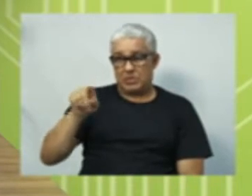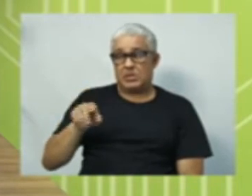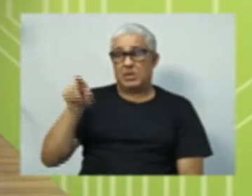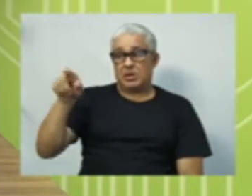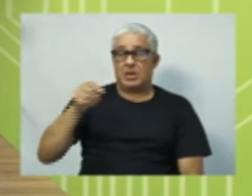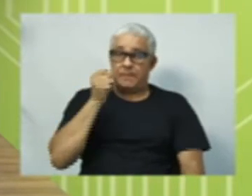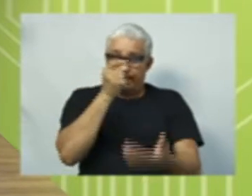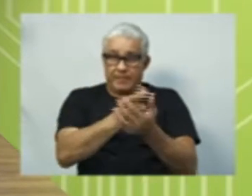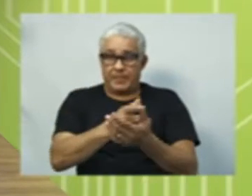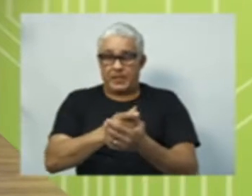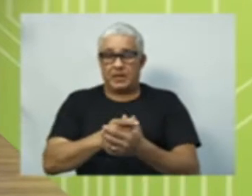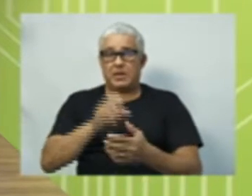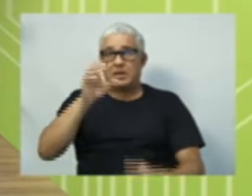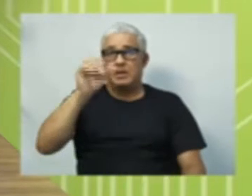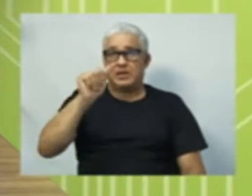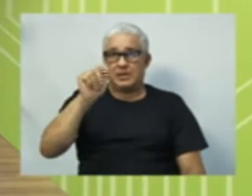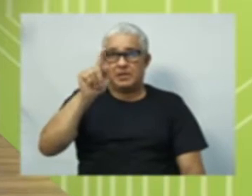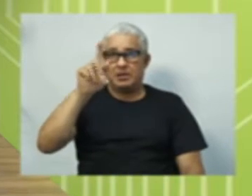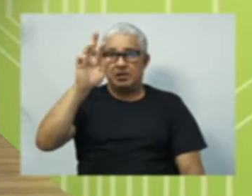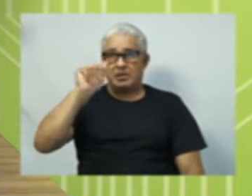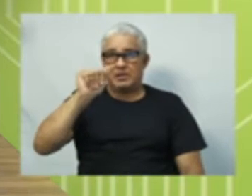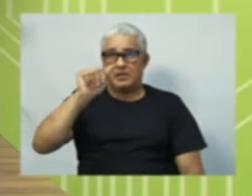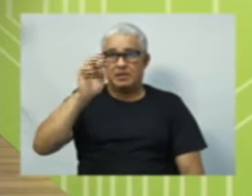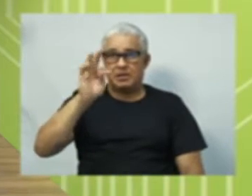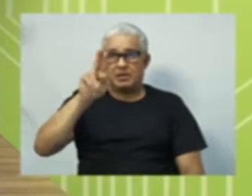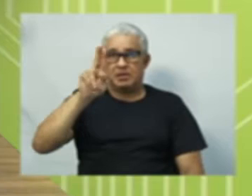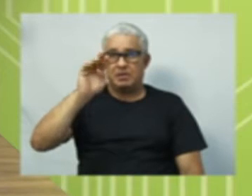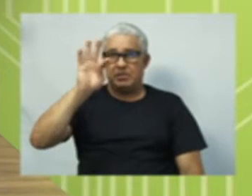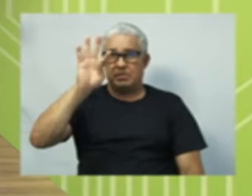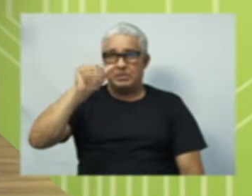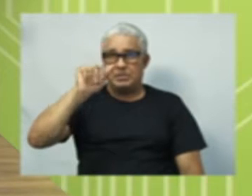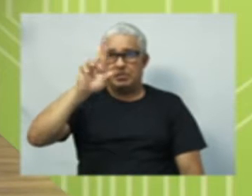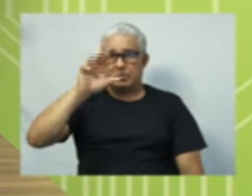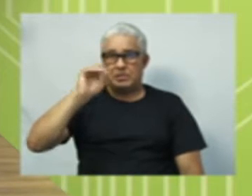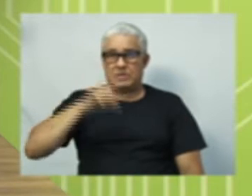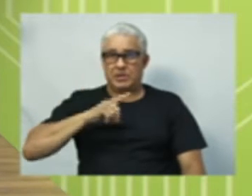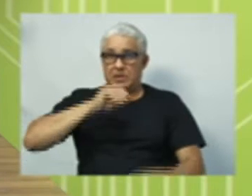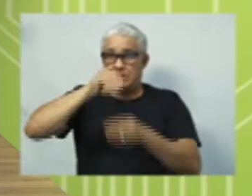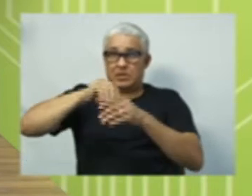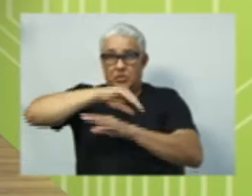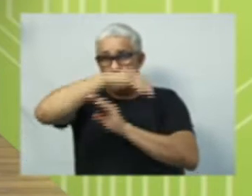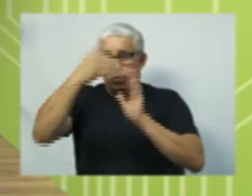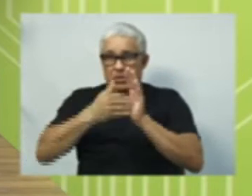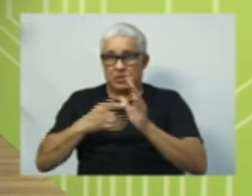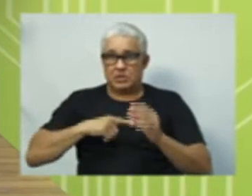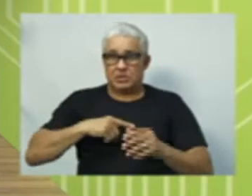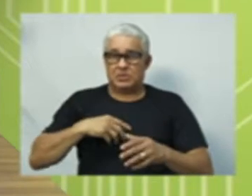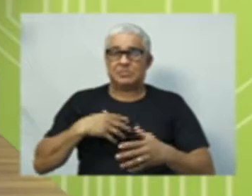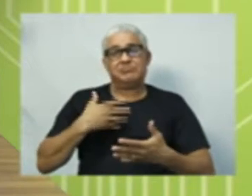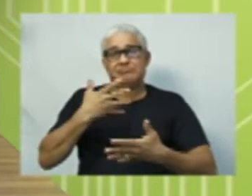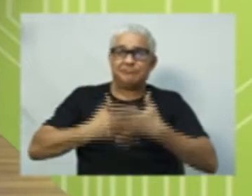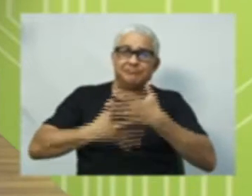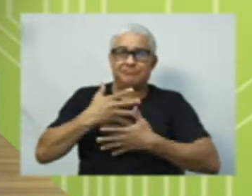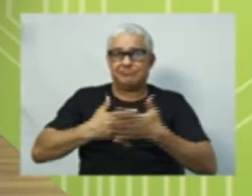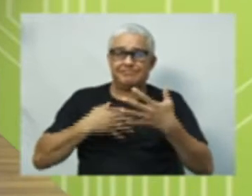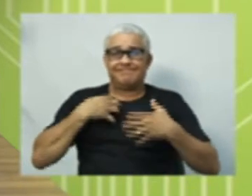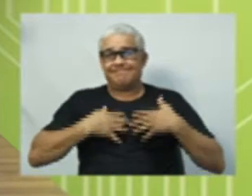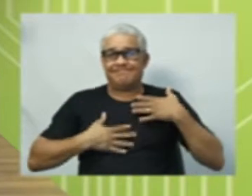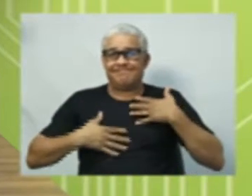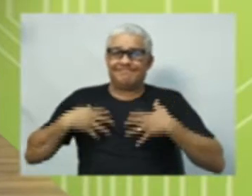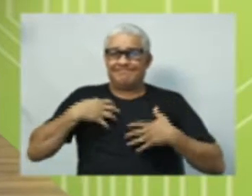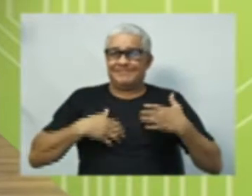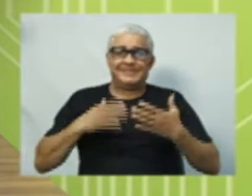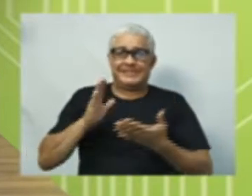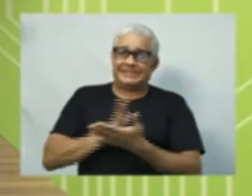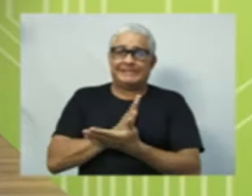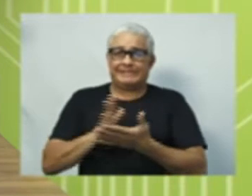tributária está em tudo. E quem gosta de pagar? Né? Quem se incomoda com isso? Muita gente se incomoda com